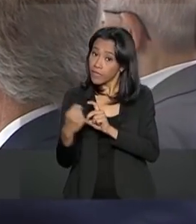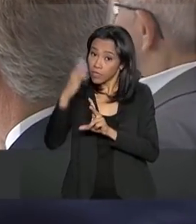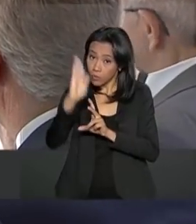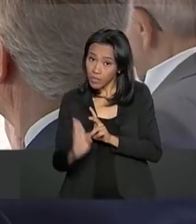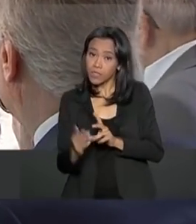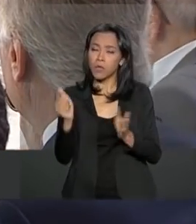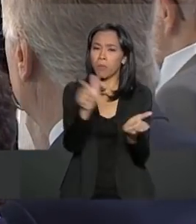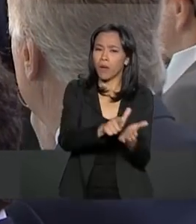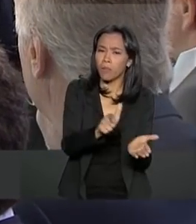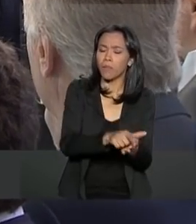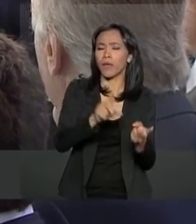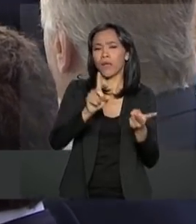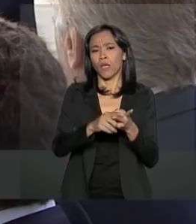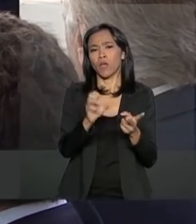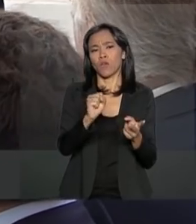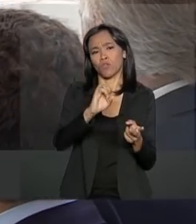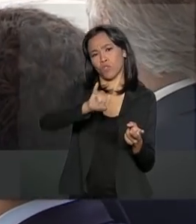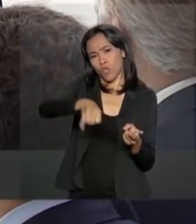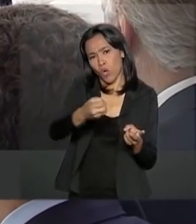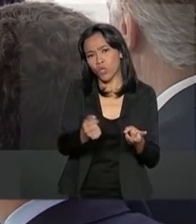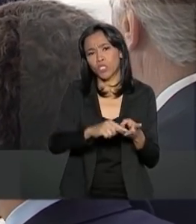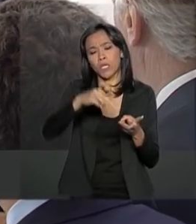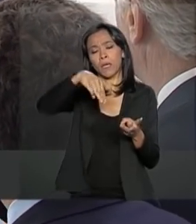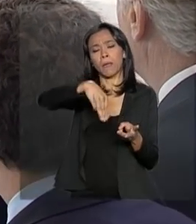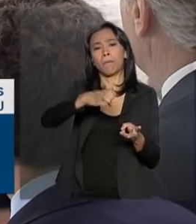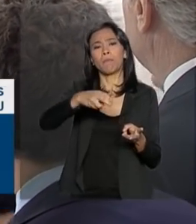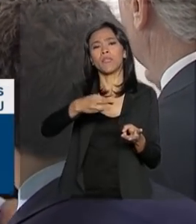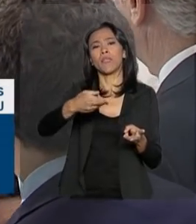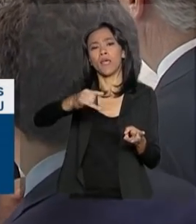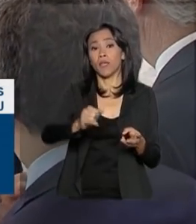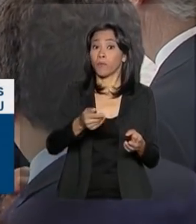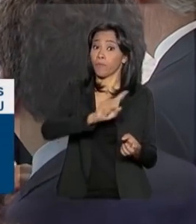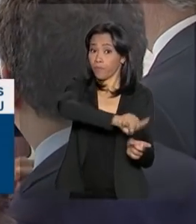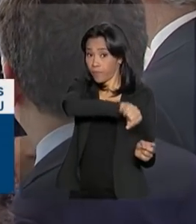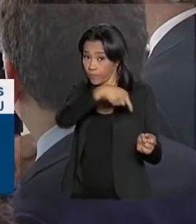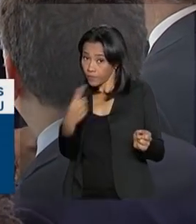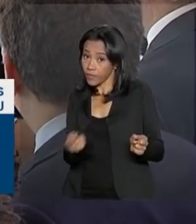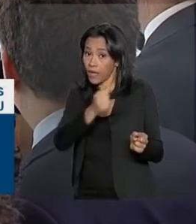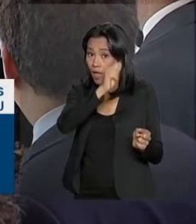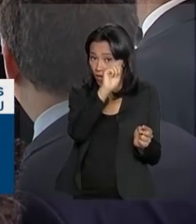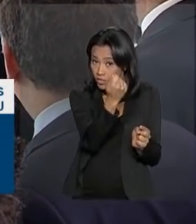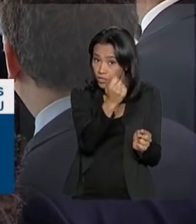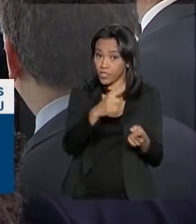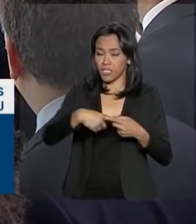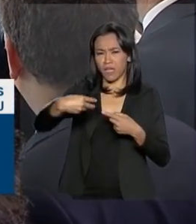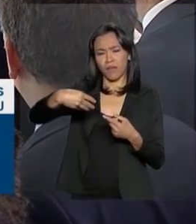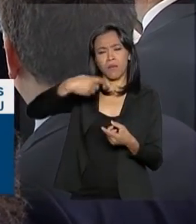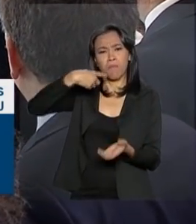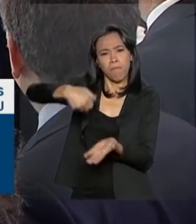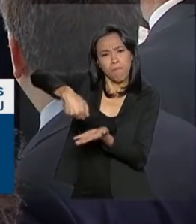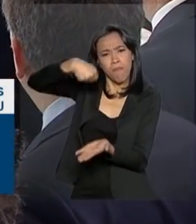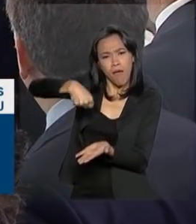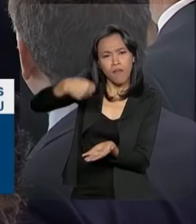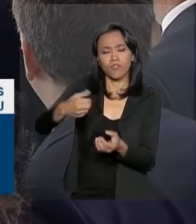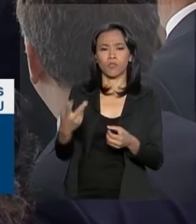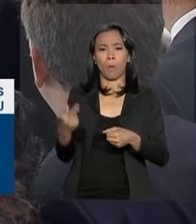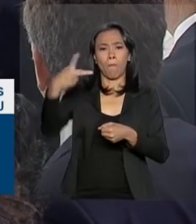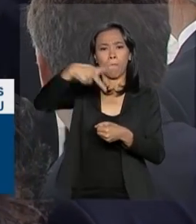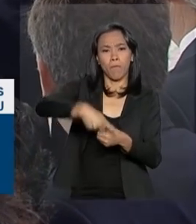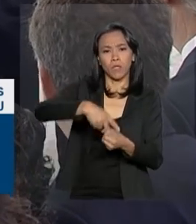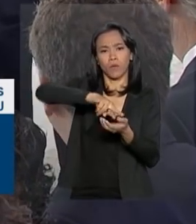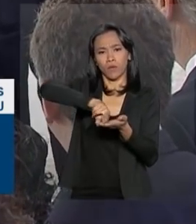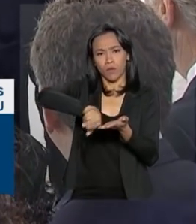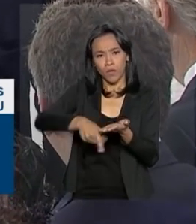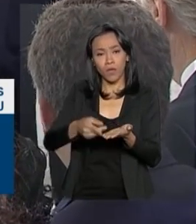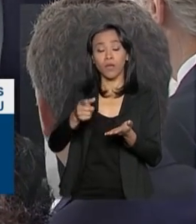papel, minérios e soja, e as importações da Argentina abrangem plásticos, derivados de petróleo, trigo